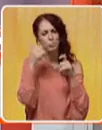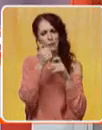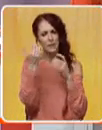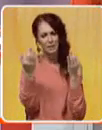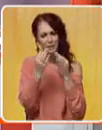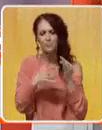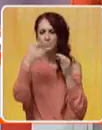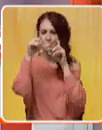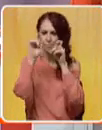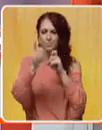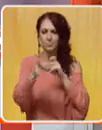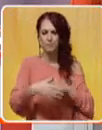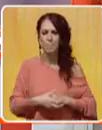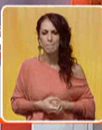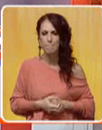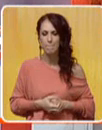Vamos à